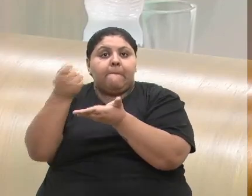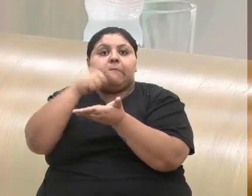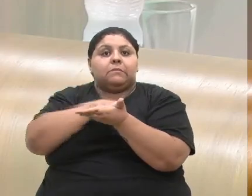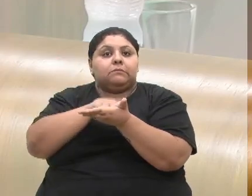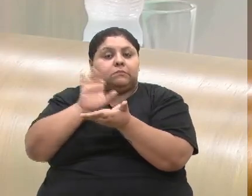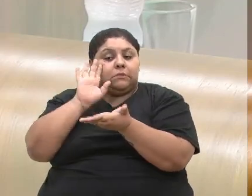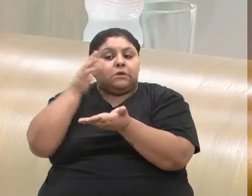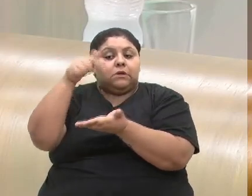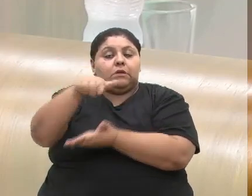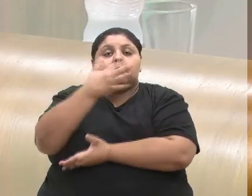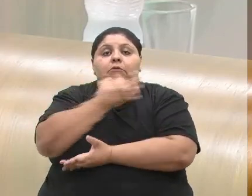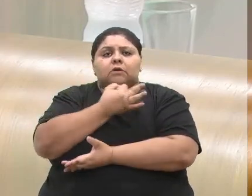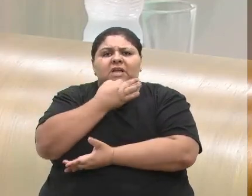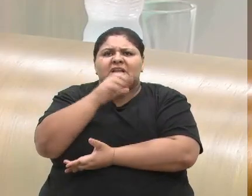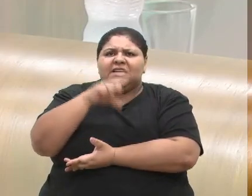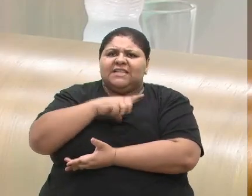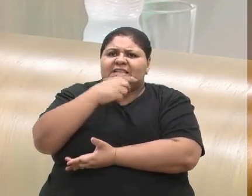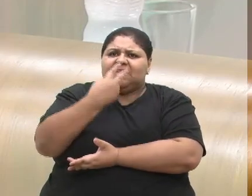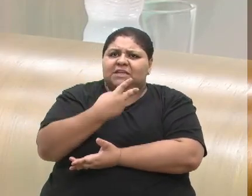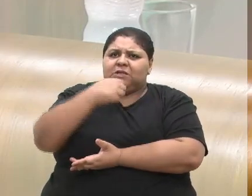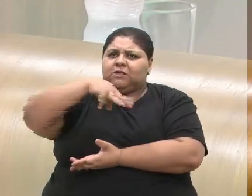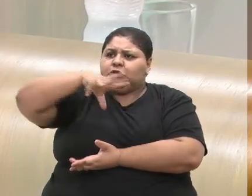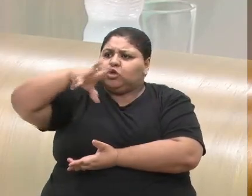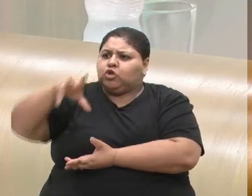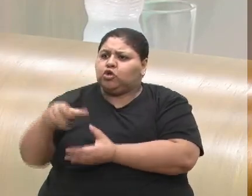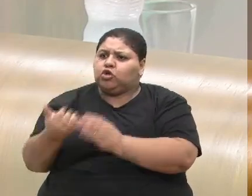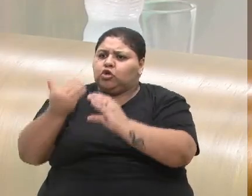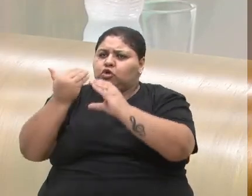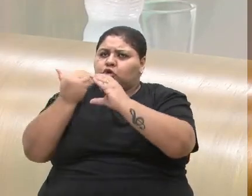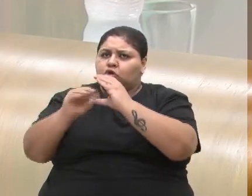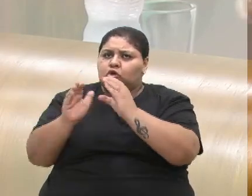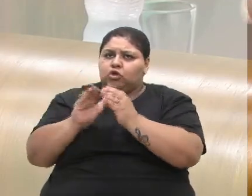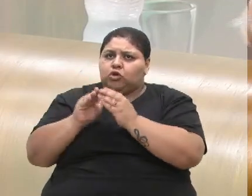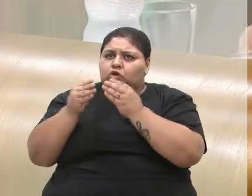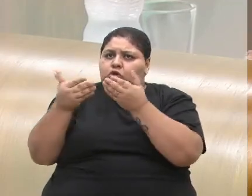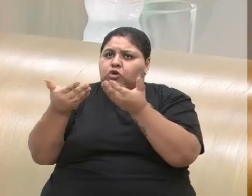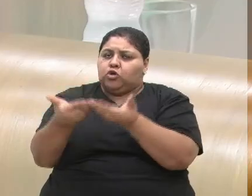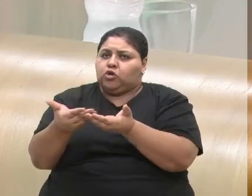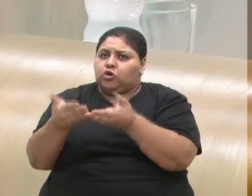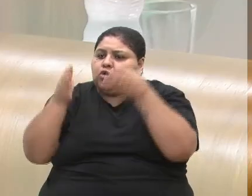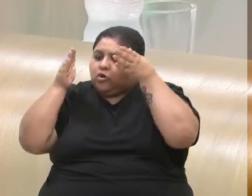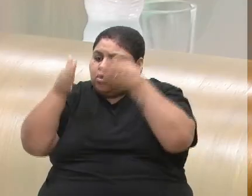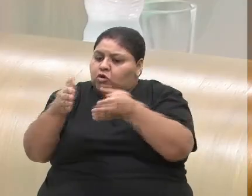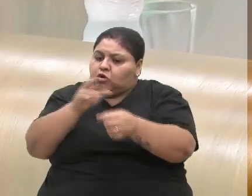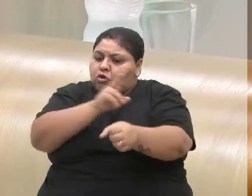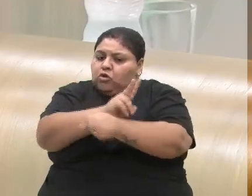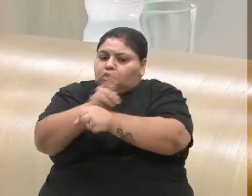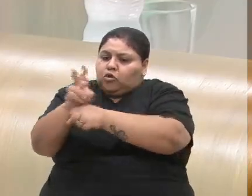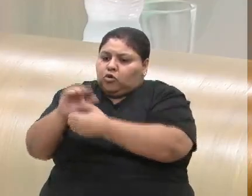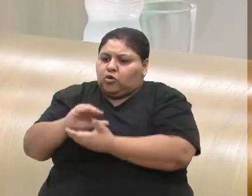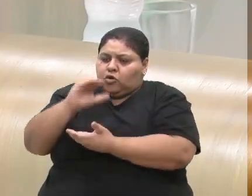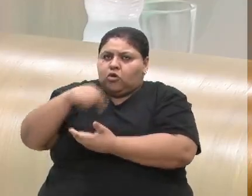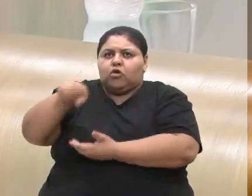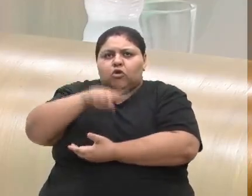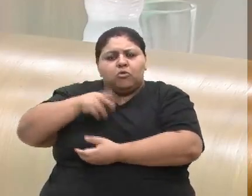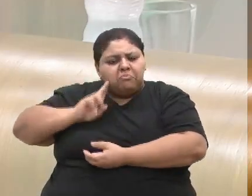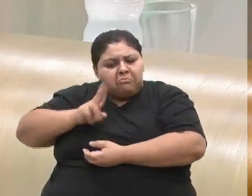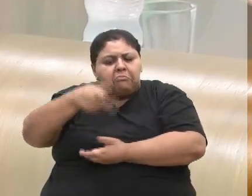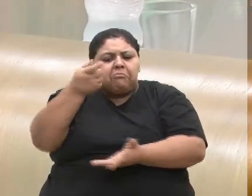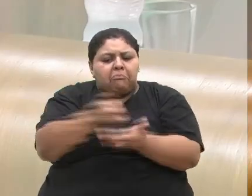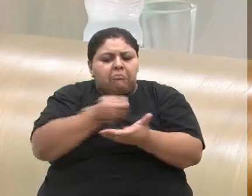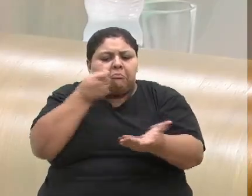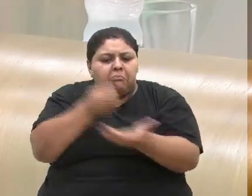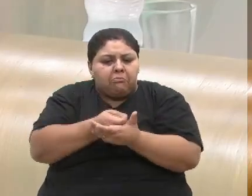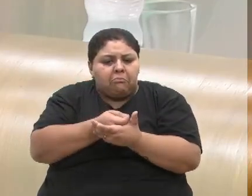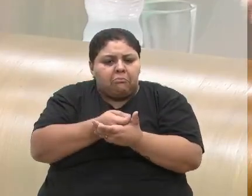funcionar na nossa cidade, porque tem 2 milhões destinado pelo Conselho especificamente para o cuidado subsidiado. Então nós vamos continuar lutando, porque o